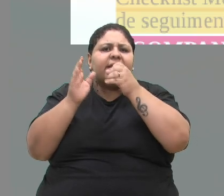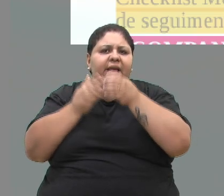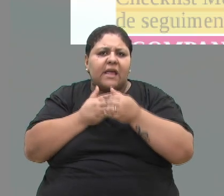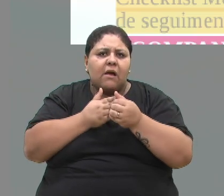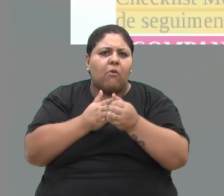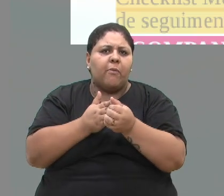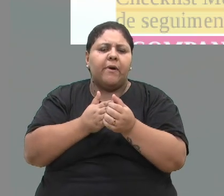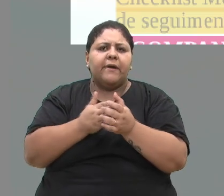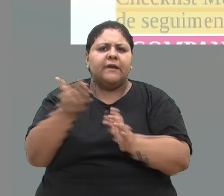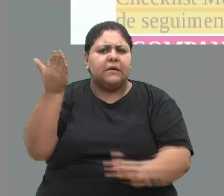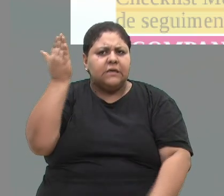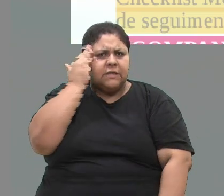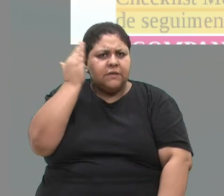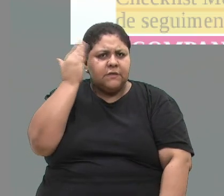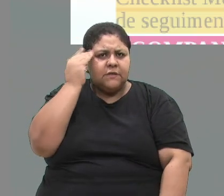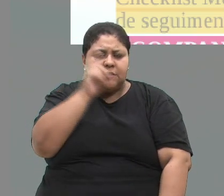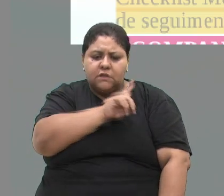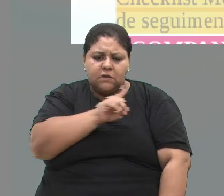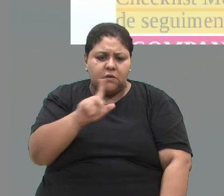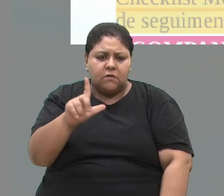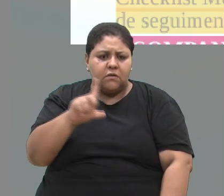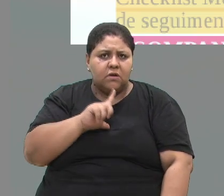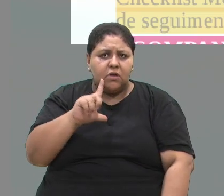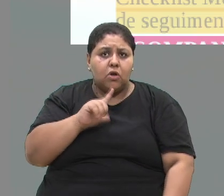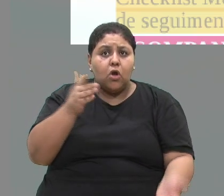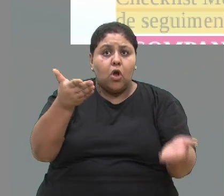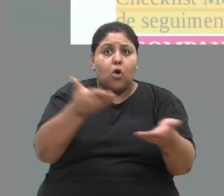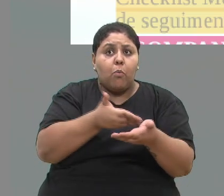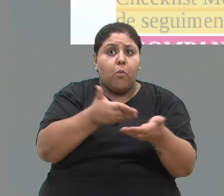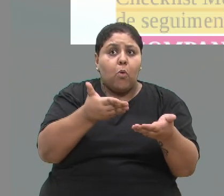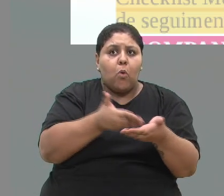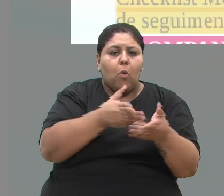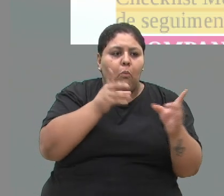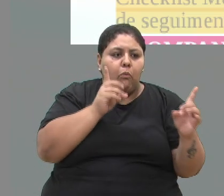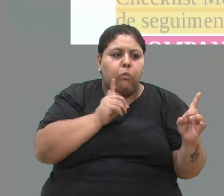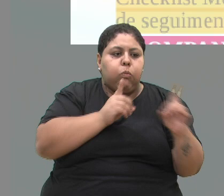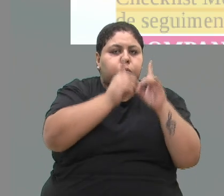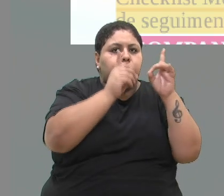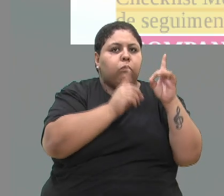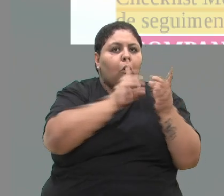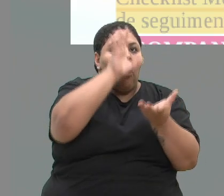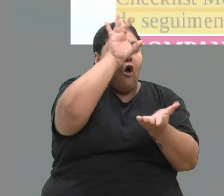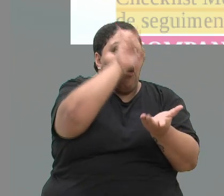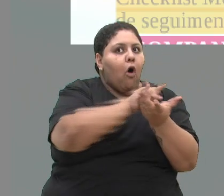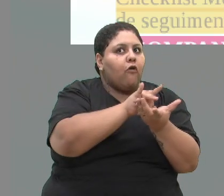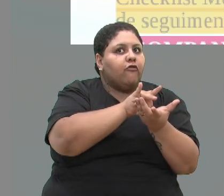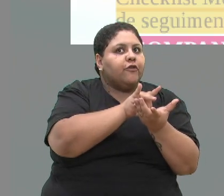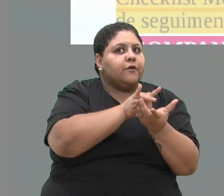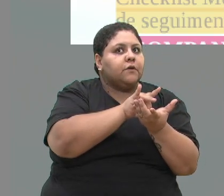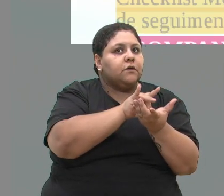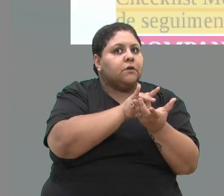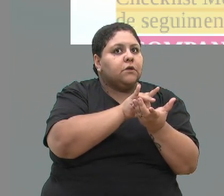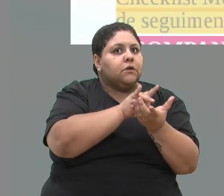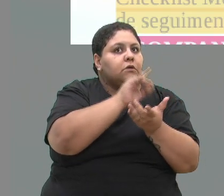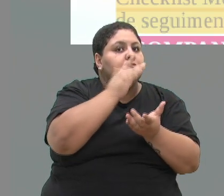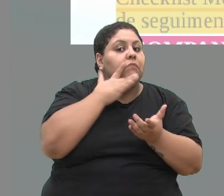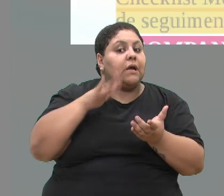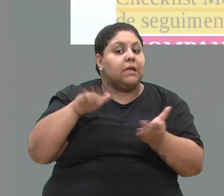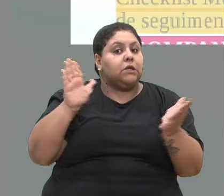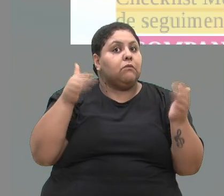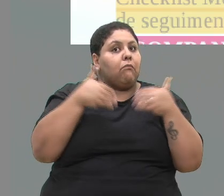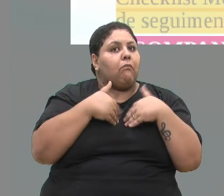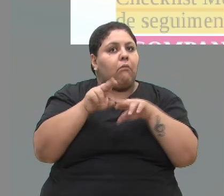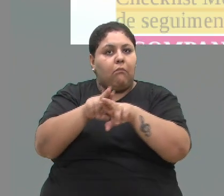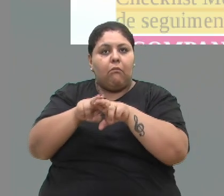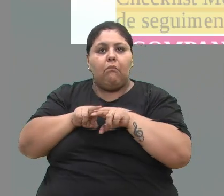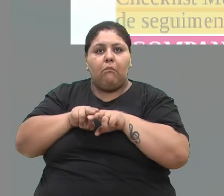acompanha sabe que não existe hoje, né, um exame preciso para diagnosticar uma criança com autismo. Por isso,